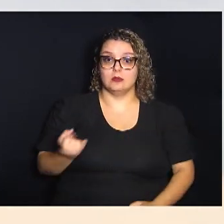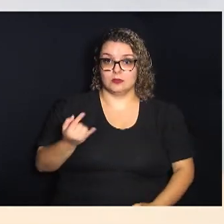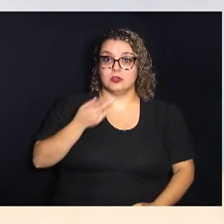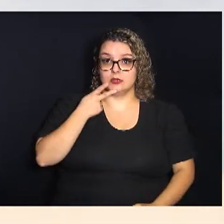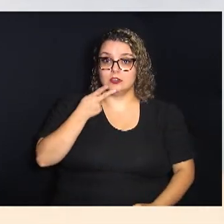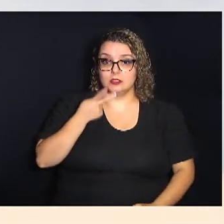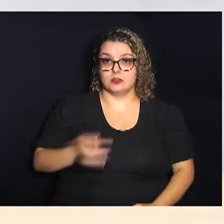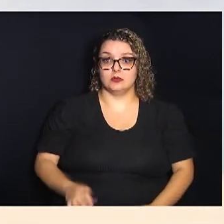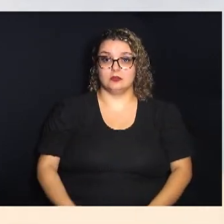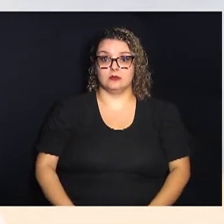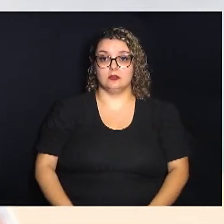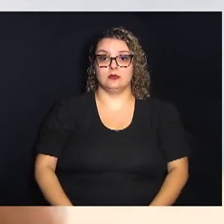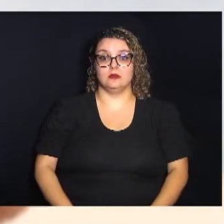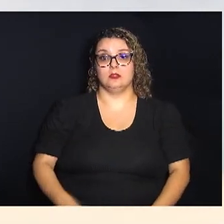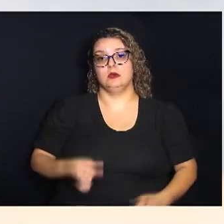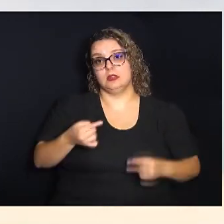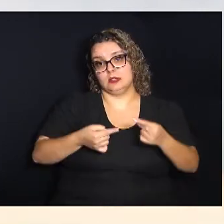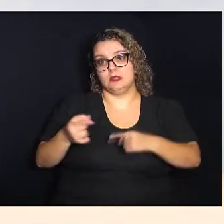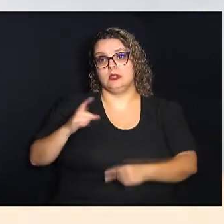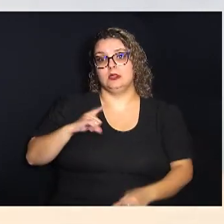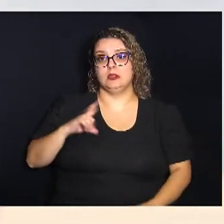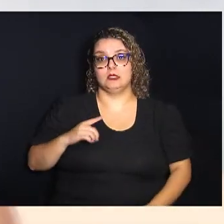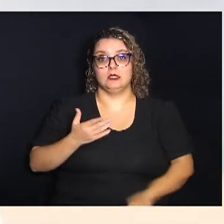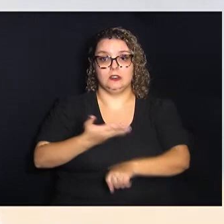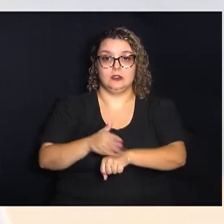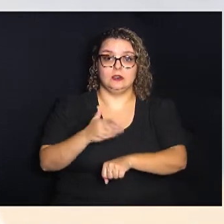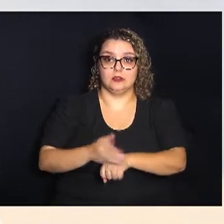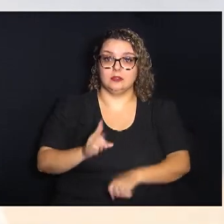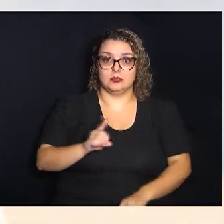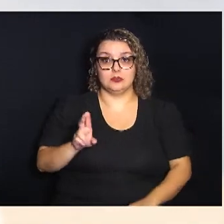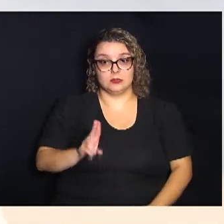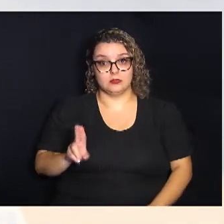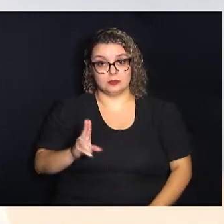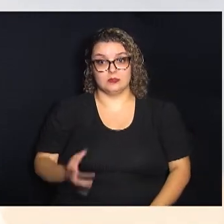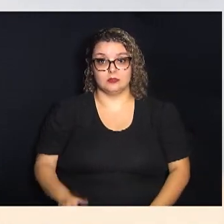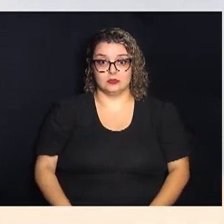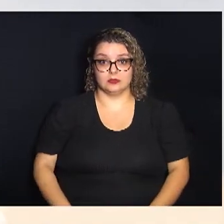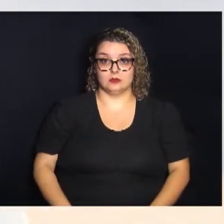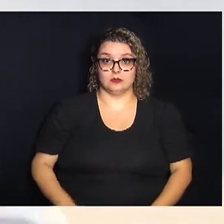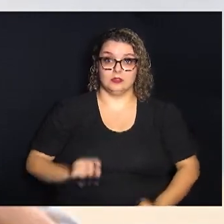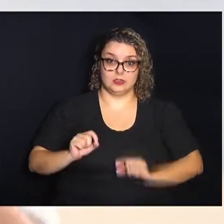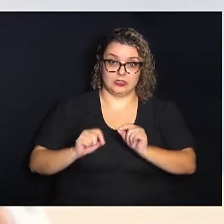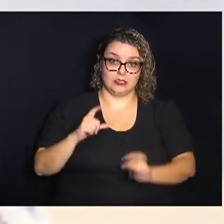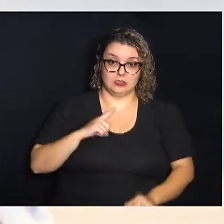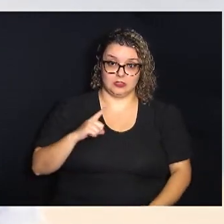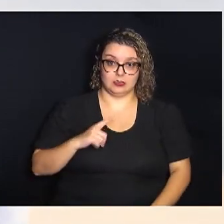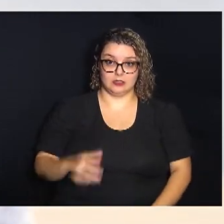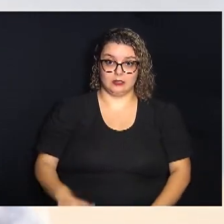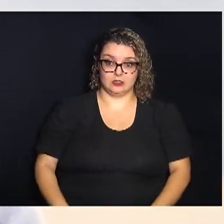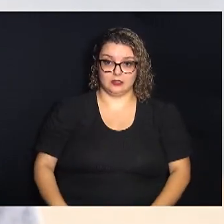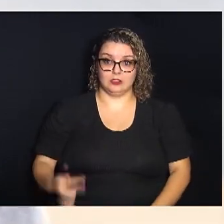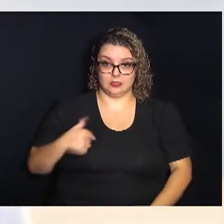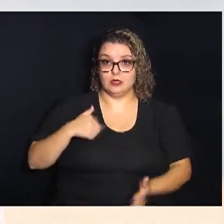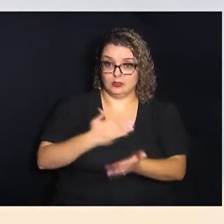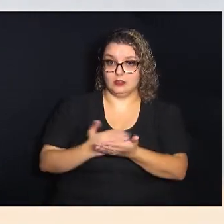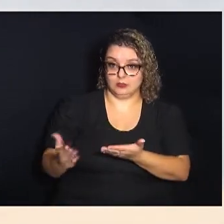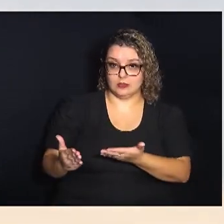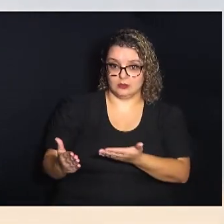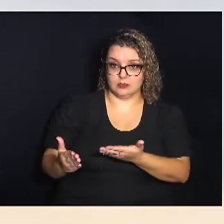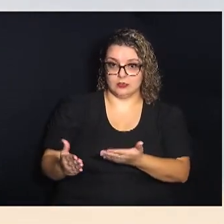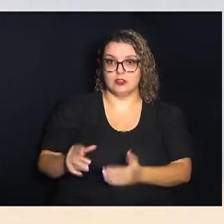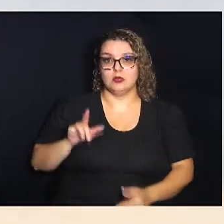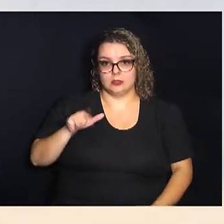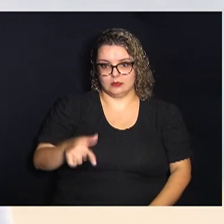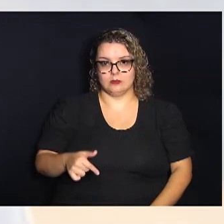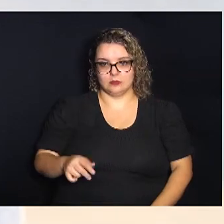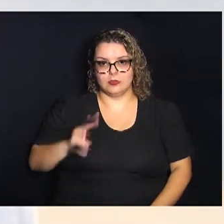Existe uma polêmica dos praticantes que não usam. Quem tem Eu comecei usando, tá? Depois que eu vi que eu